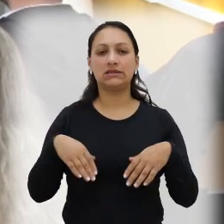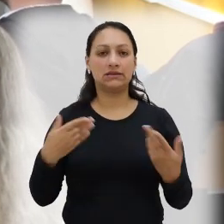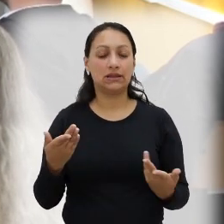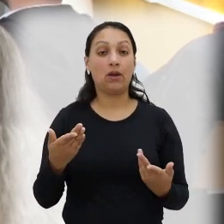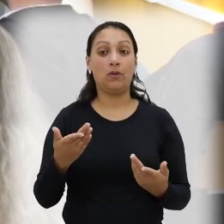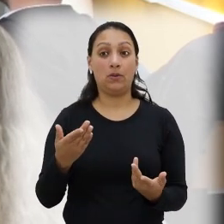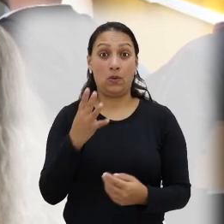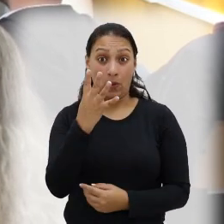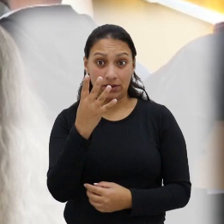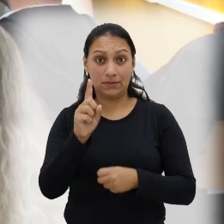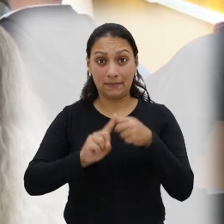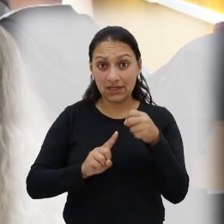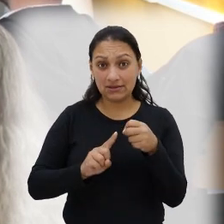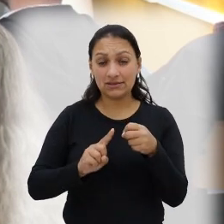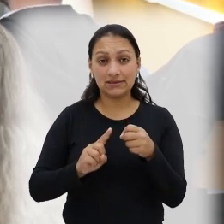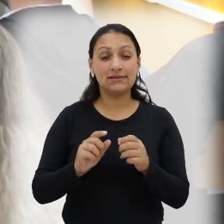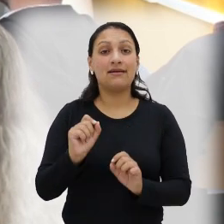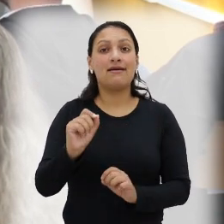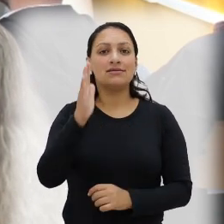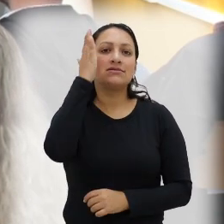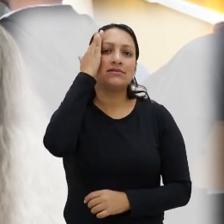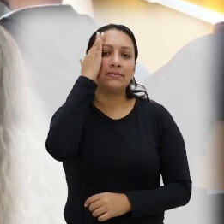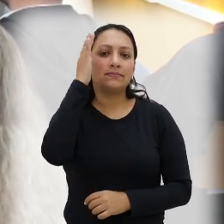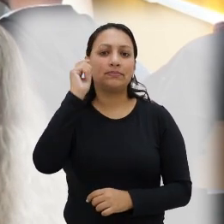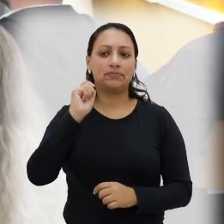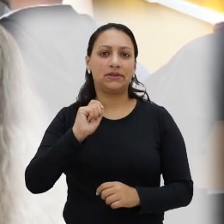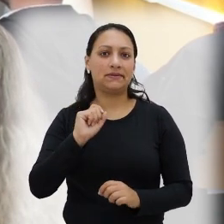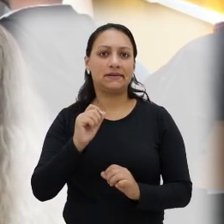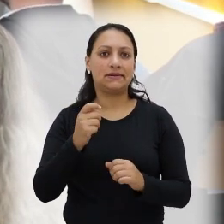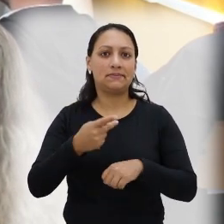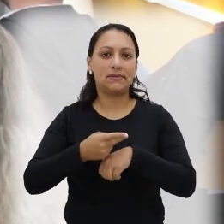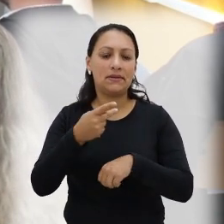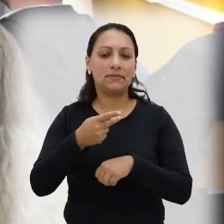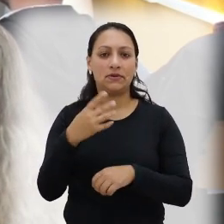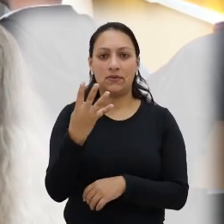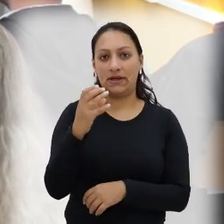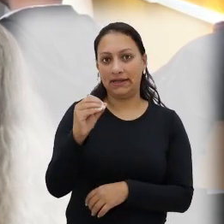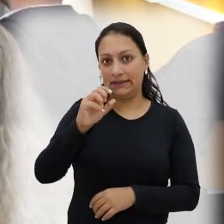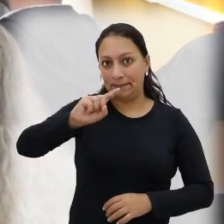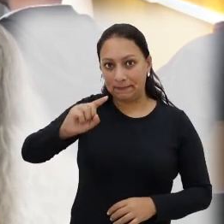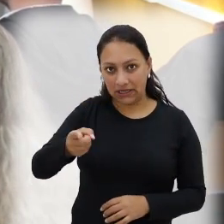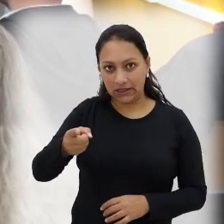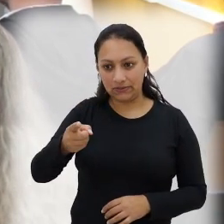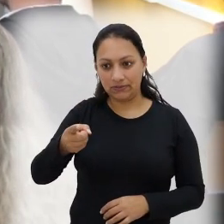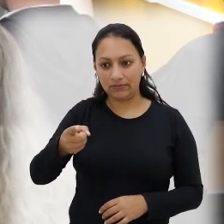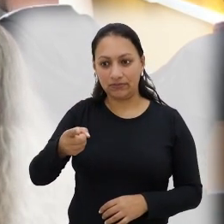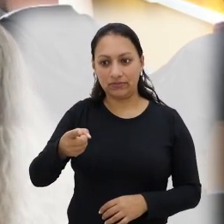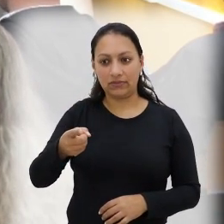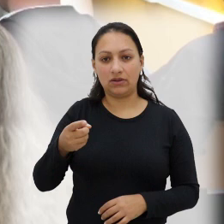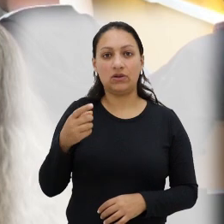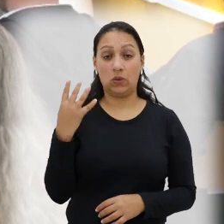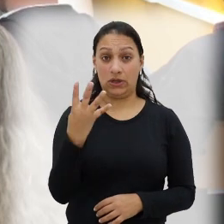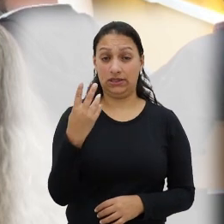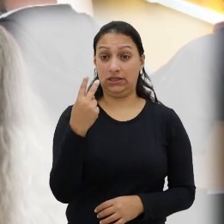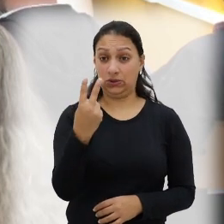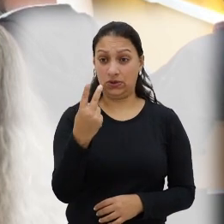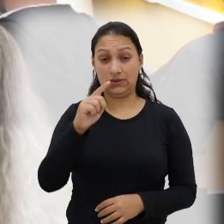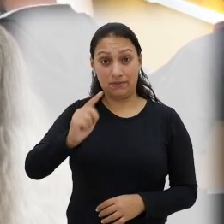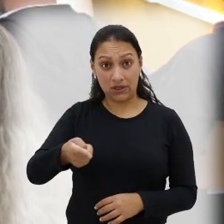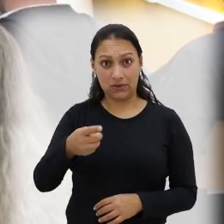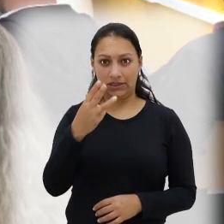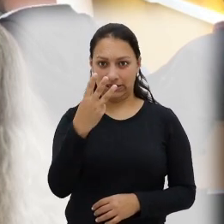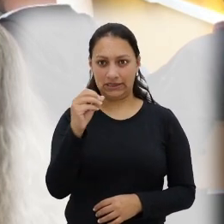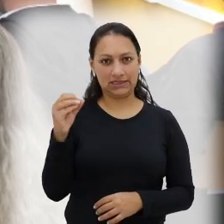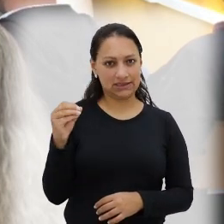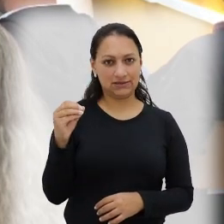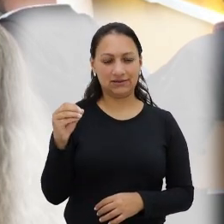ao longo de 4 meses, quem sabe essa premiação de 40 mil que tem ali, essa premiação de 42.300, não vai